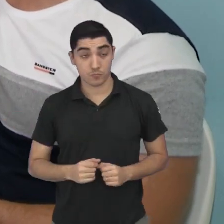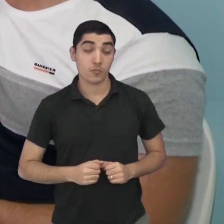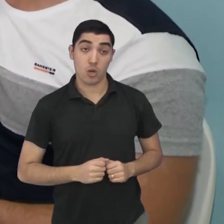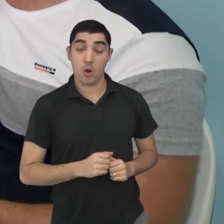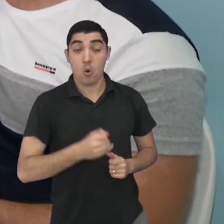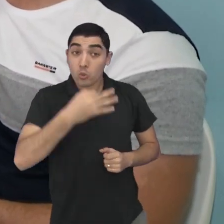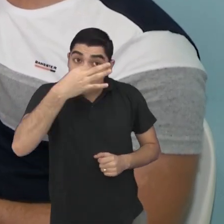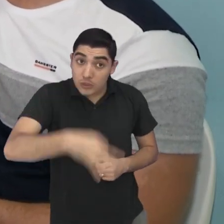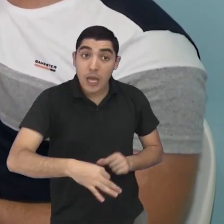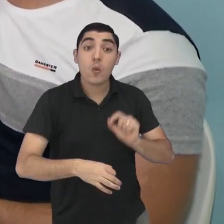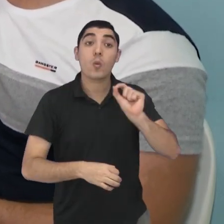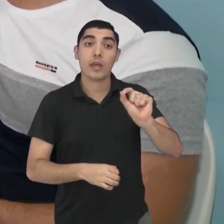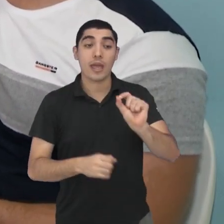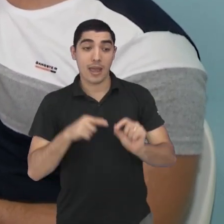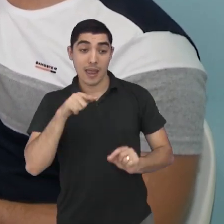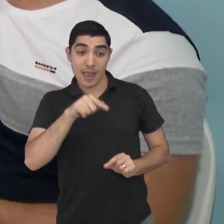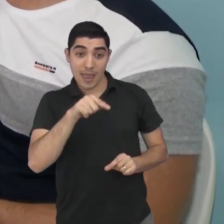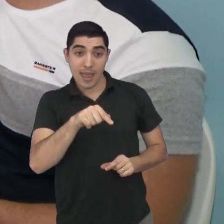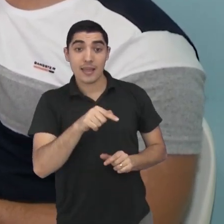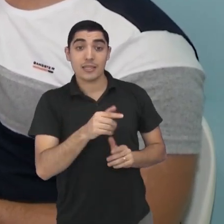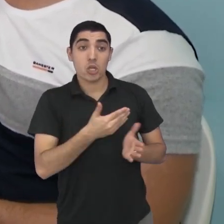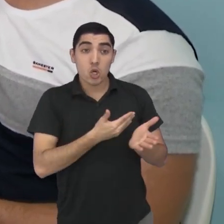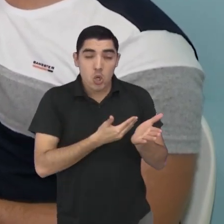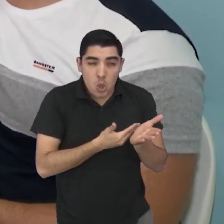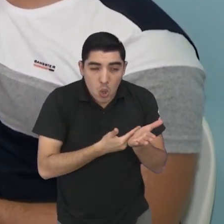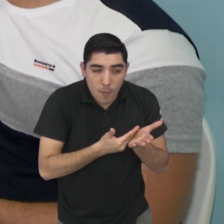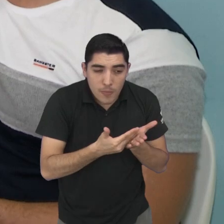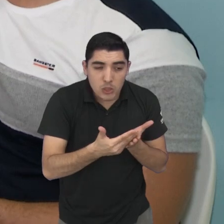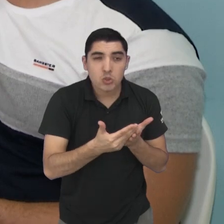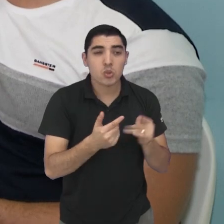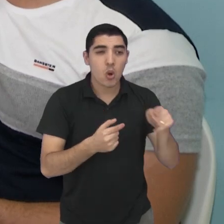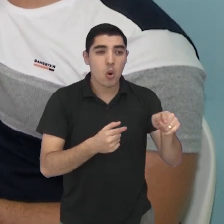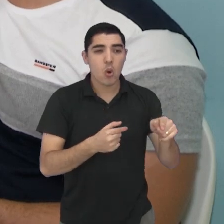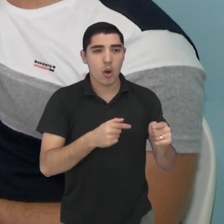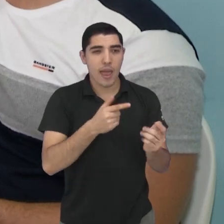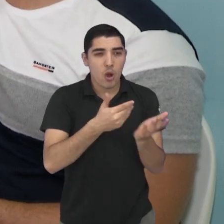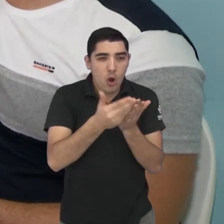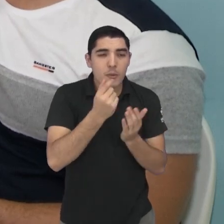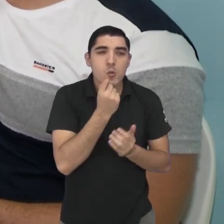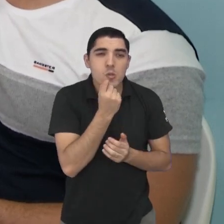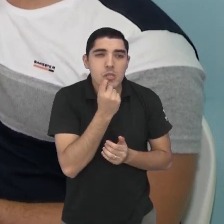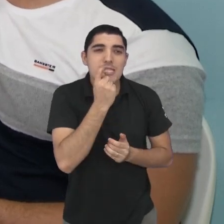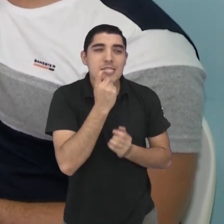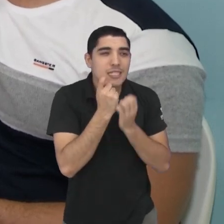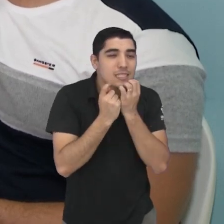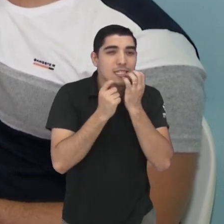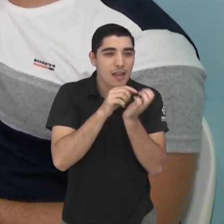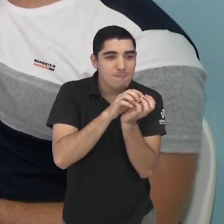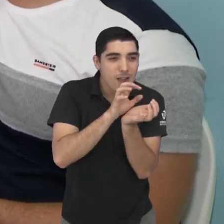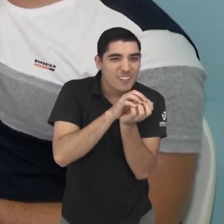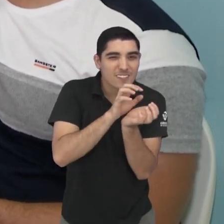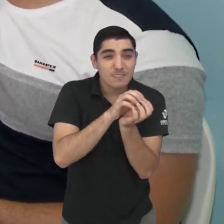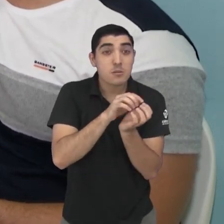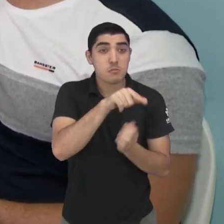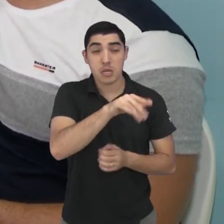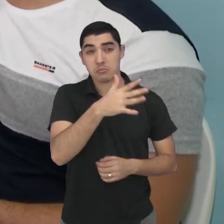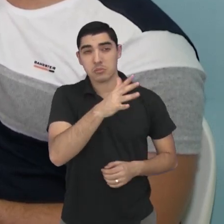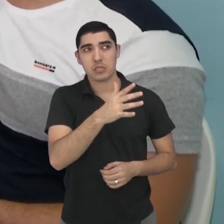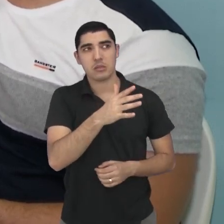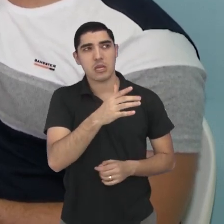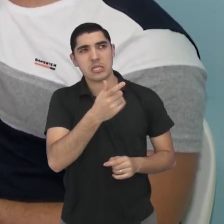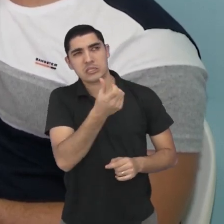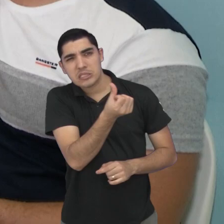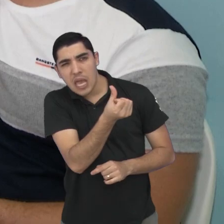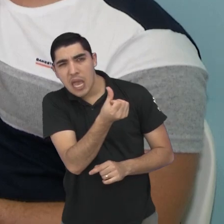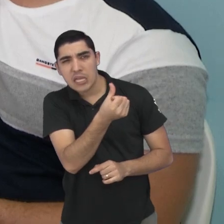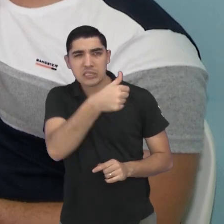seja avaliado logo no início da transição dentária, porque ele vai estar aí por volta de 6, 7